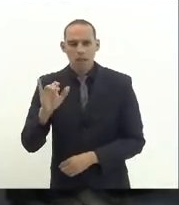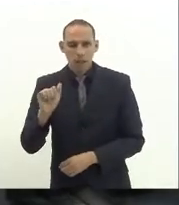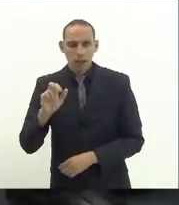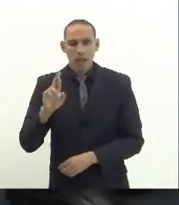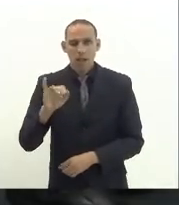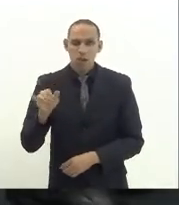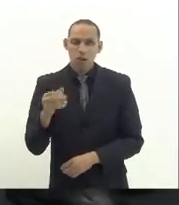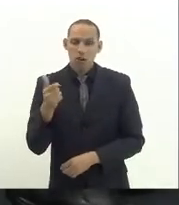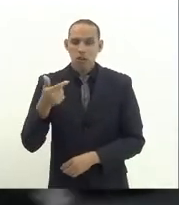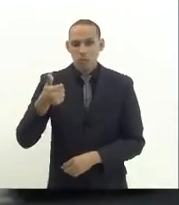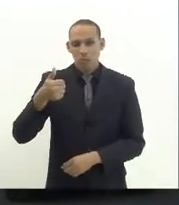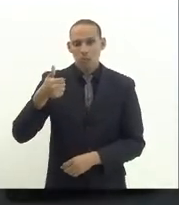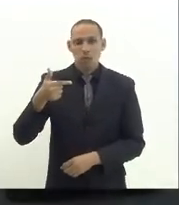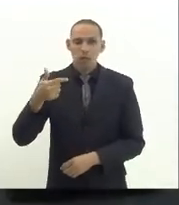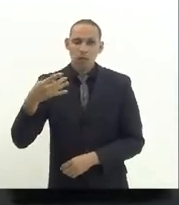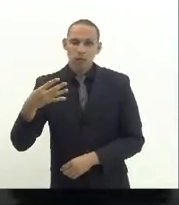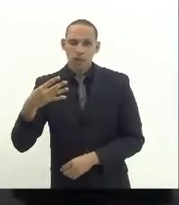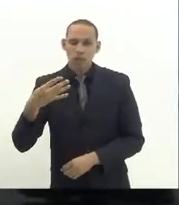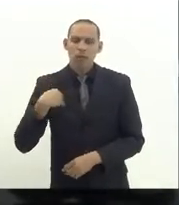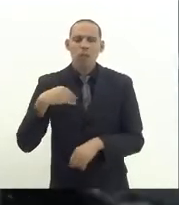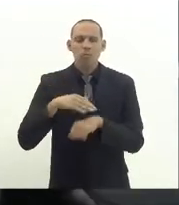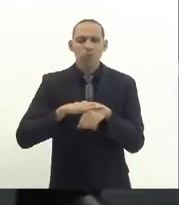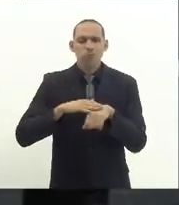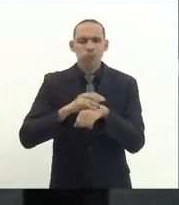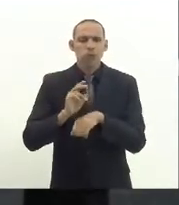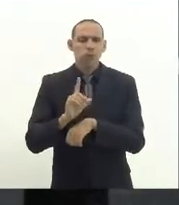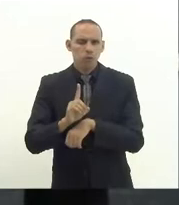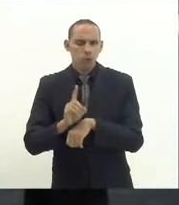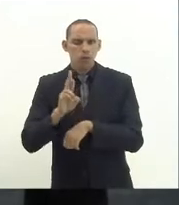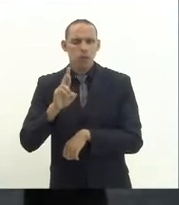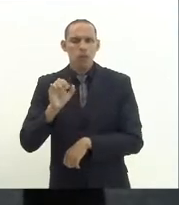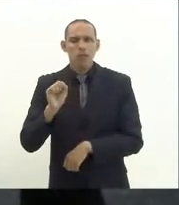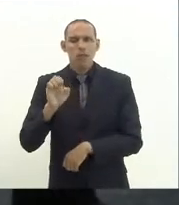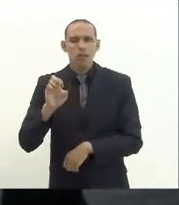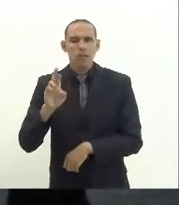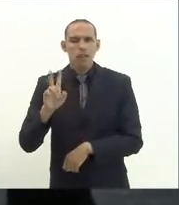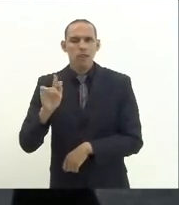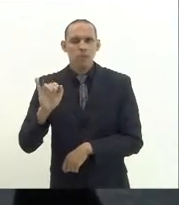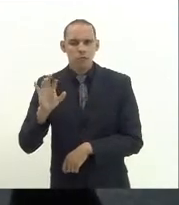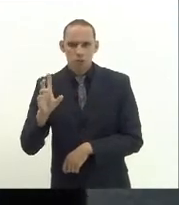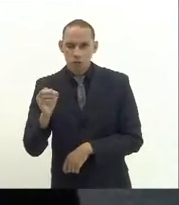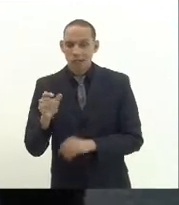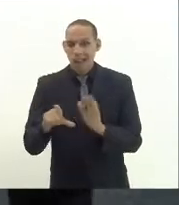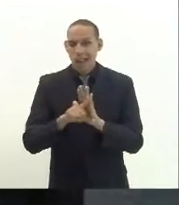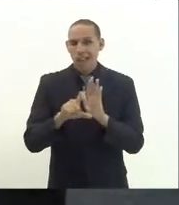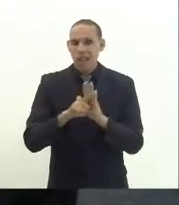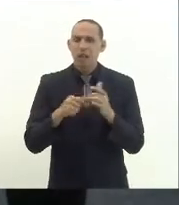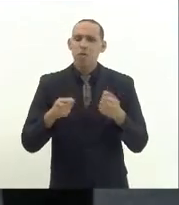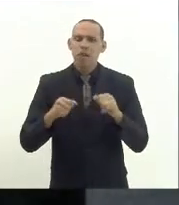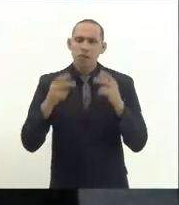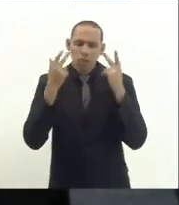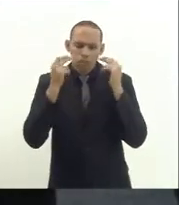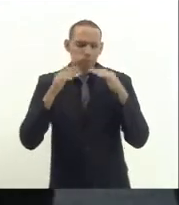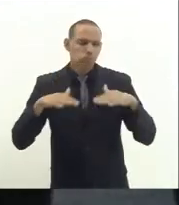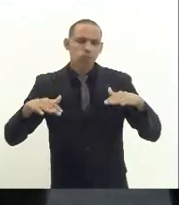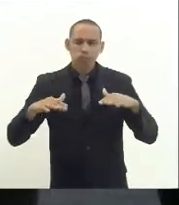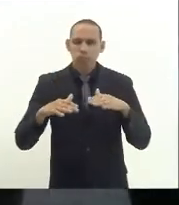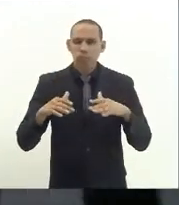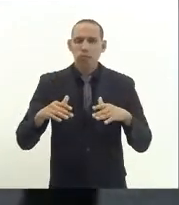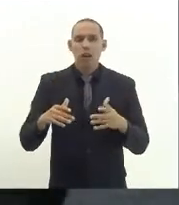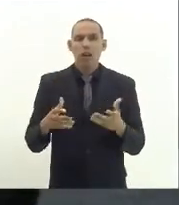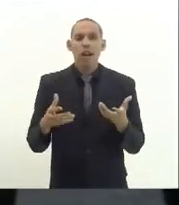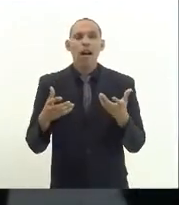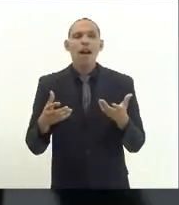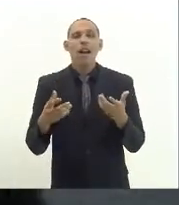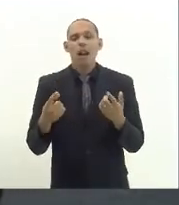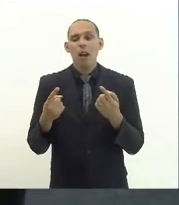eu conversei com o deputado Dr Serginho a lei tem que ter o caráter genérico o que ele